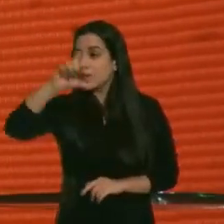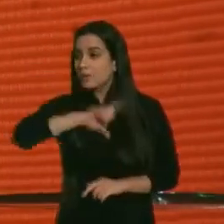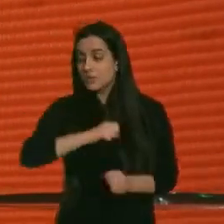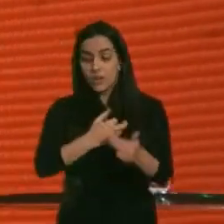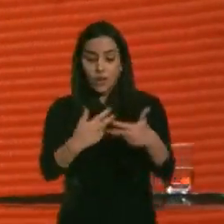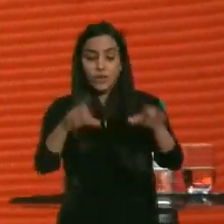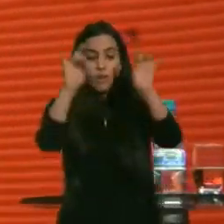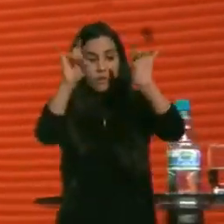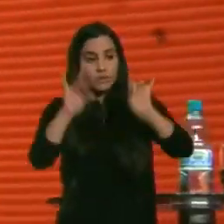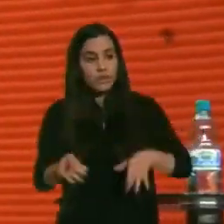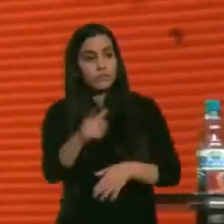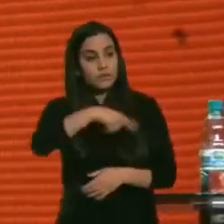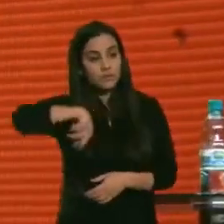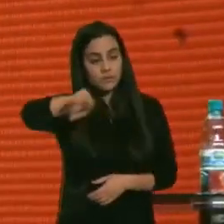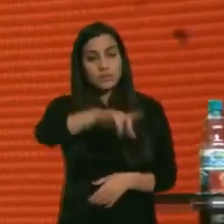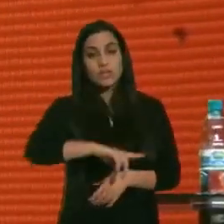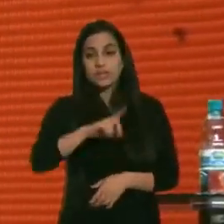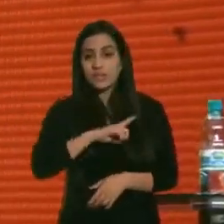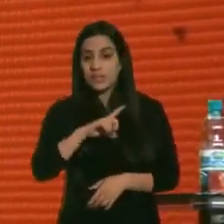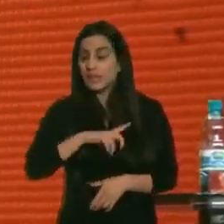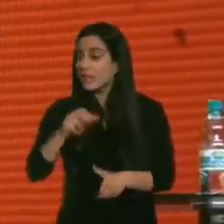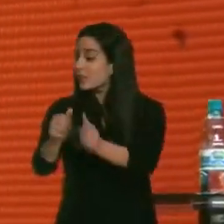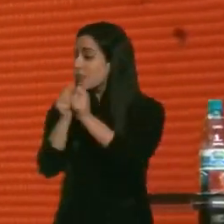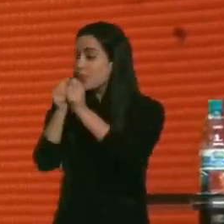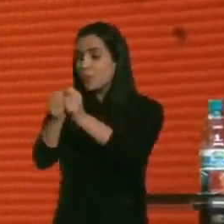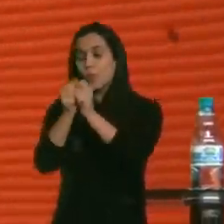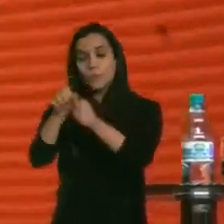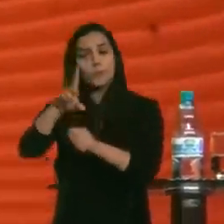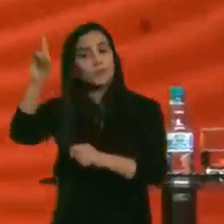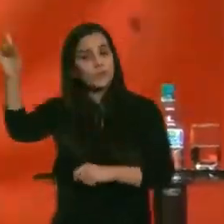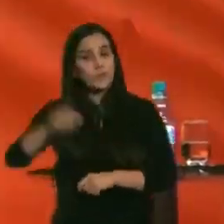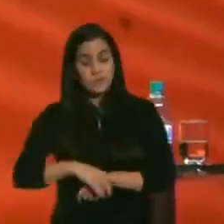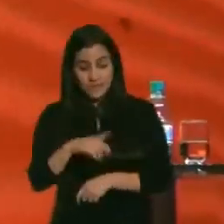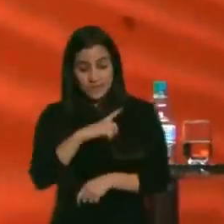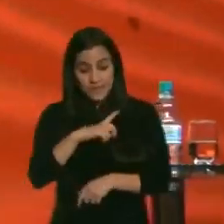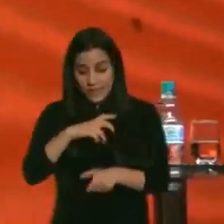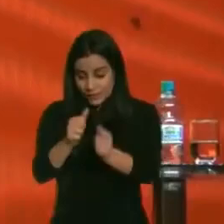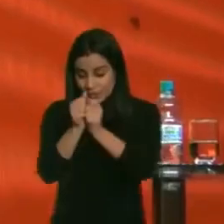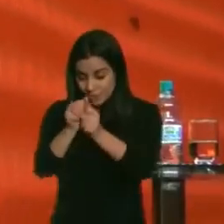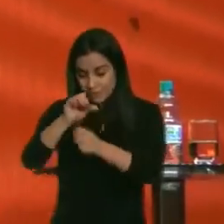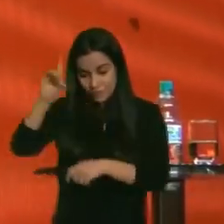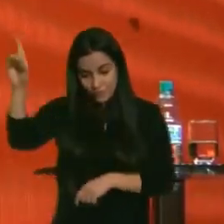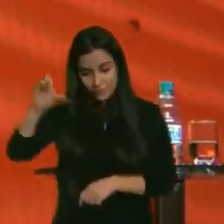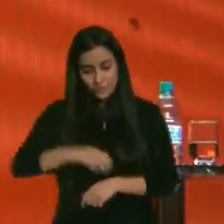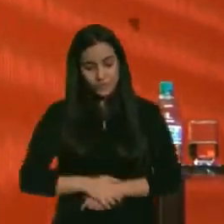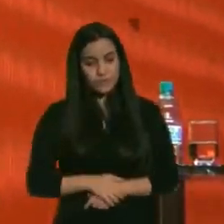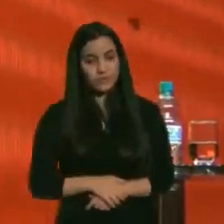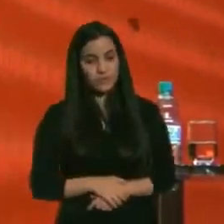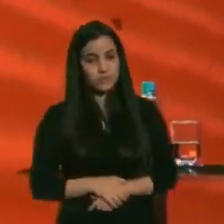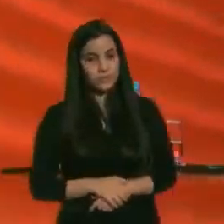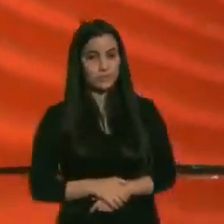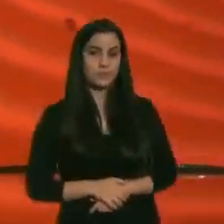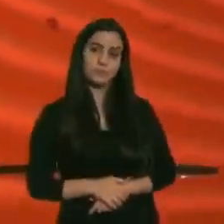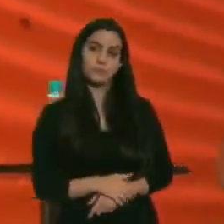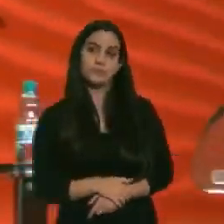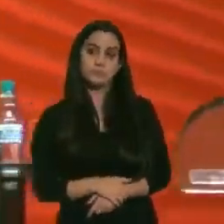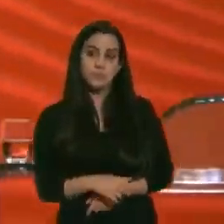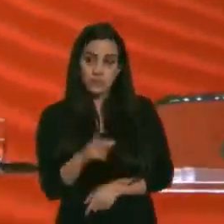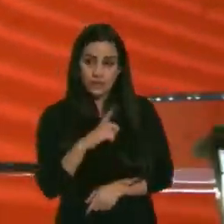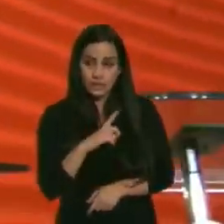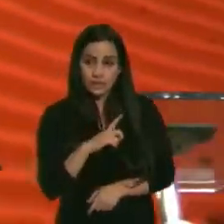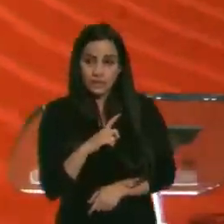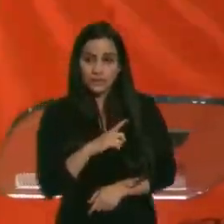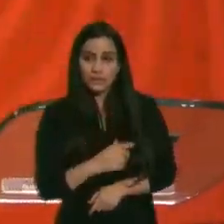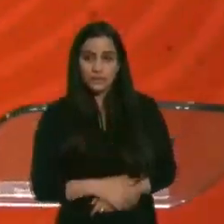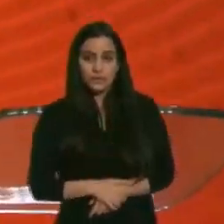há lugar na mesa do rei para você, há lugar na mesa do rei para você, há lugar, há lugar.